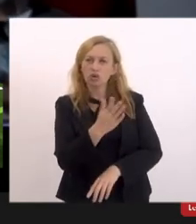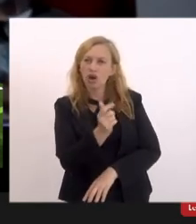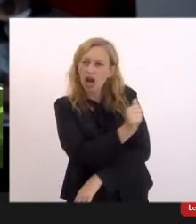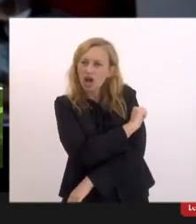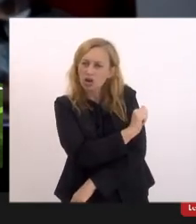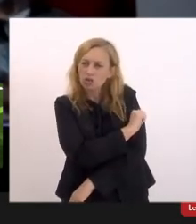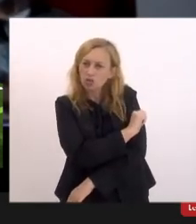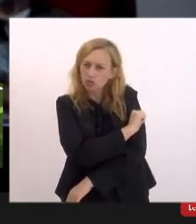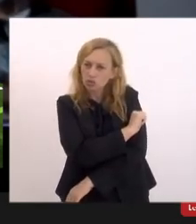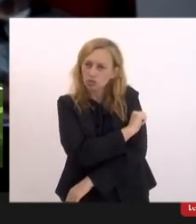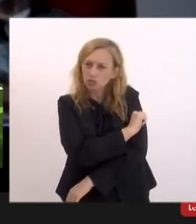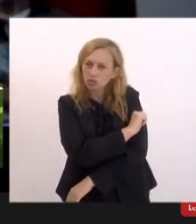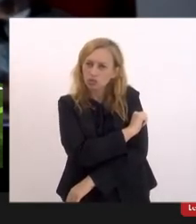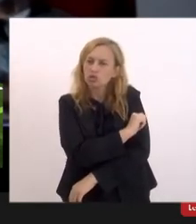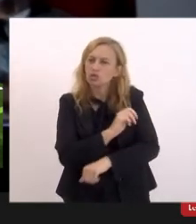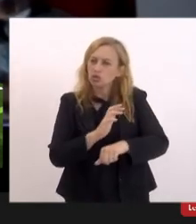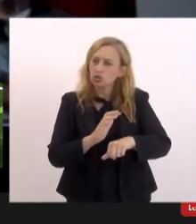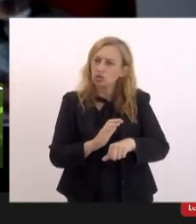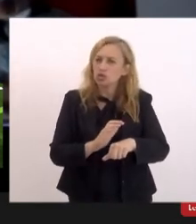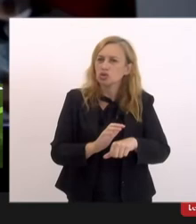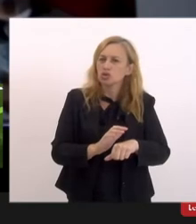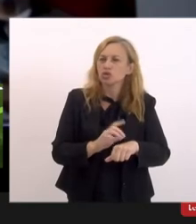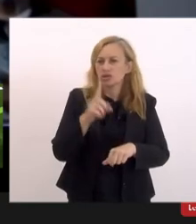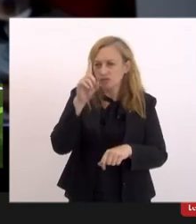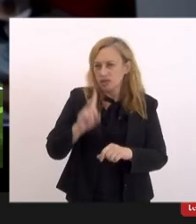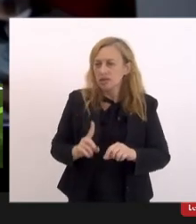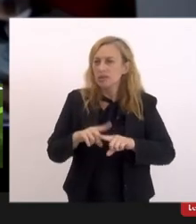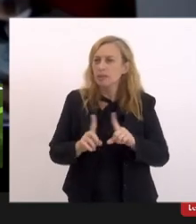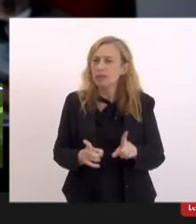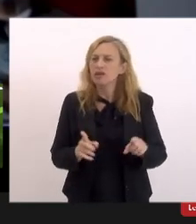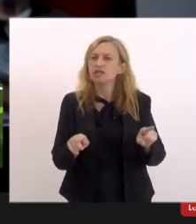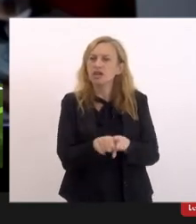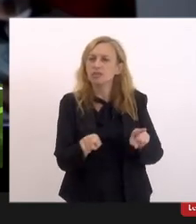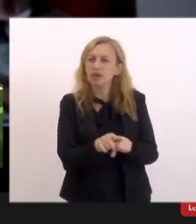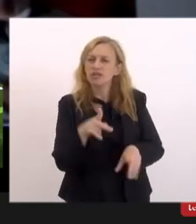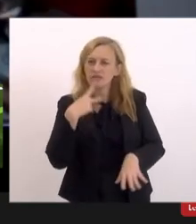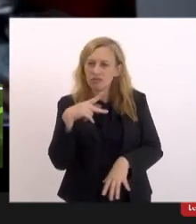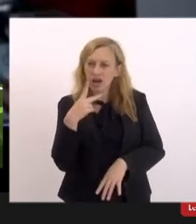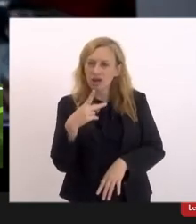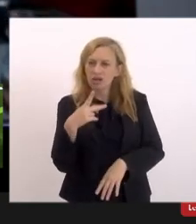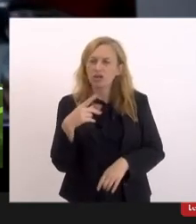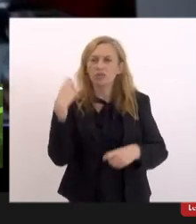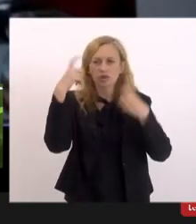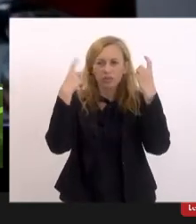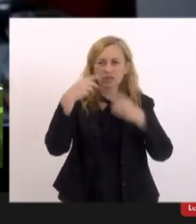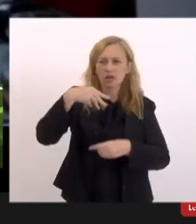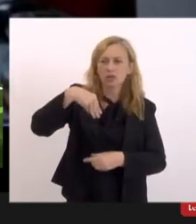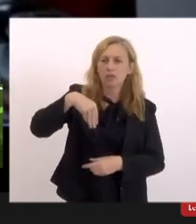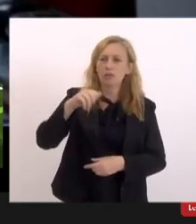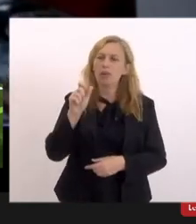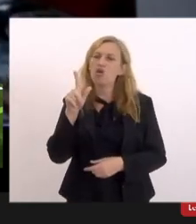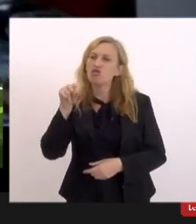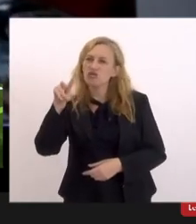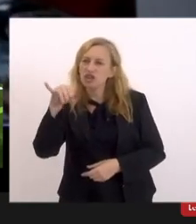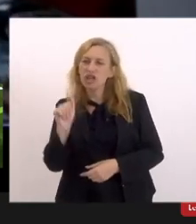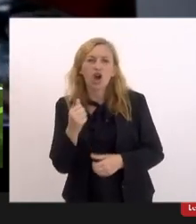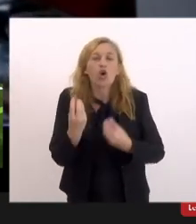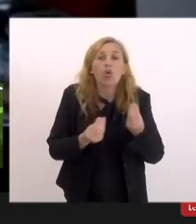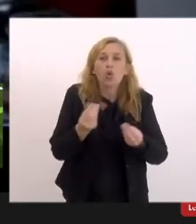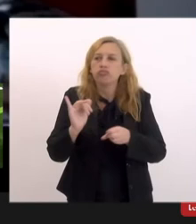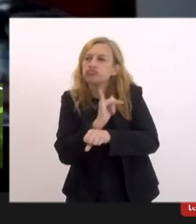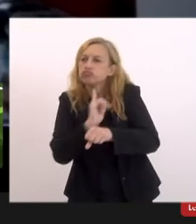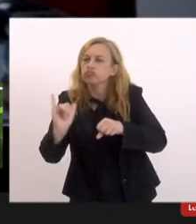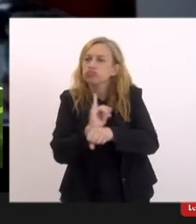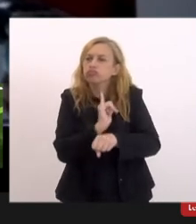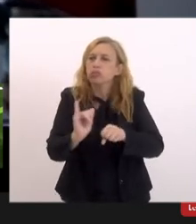aí eu já aproveito e trago um ponto também que a professora Malvina destacou, né, uma preocupação dela, como é que está essa articulação para a